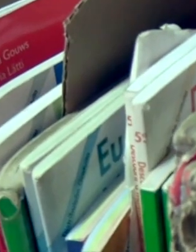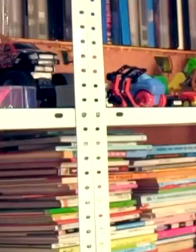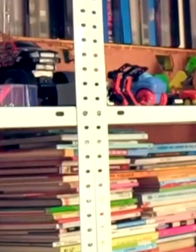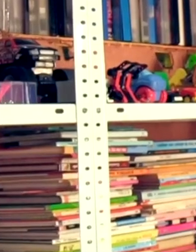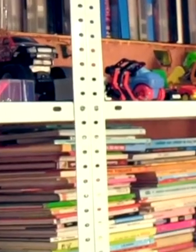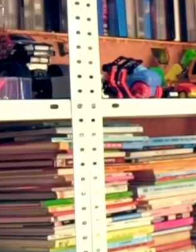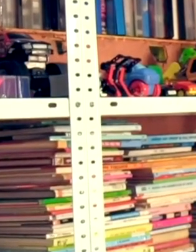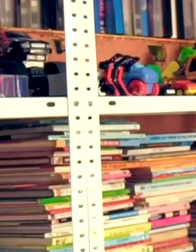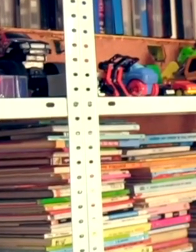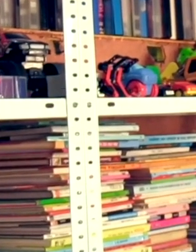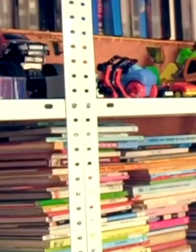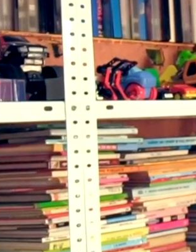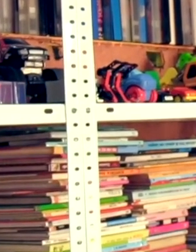E aí